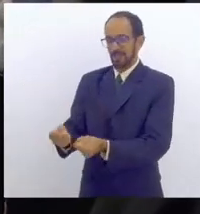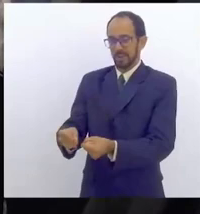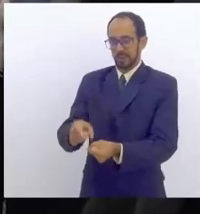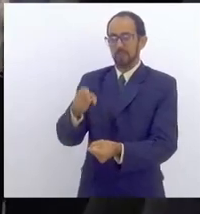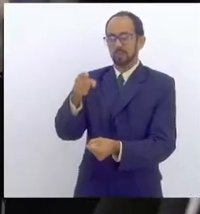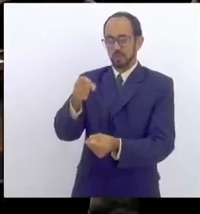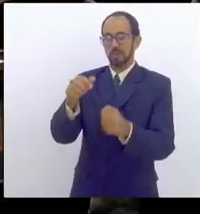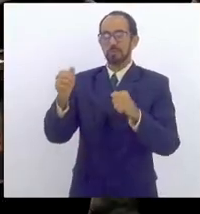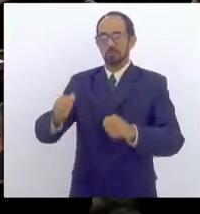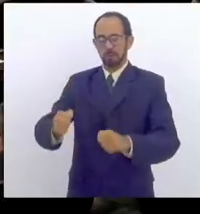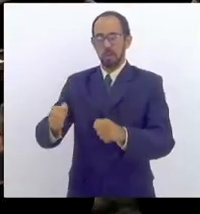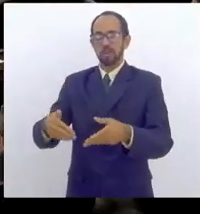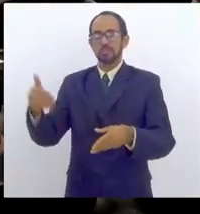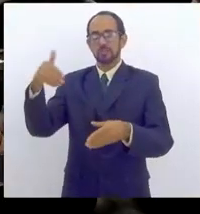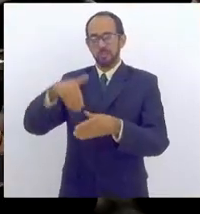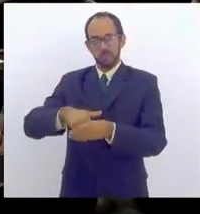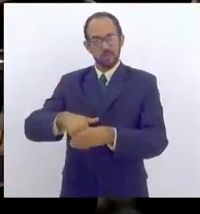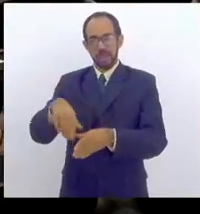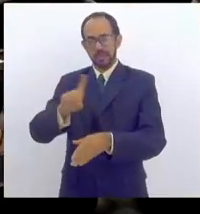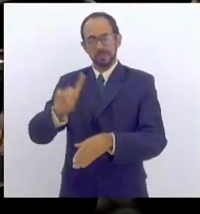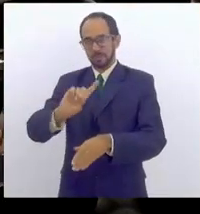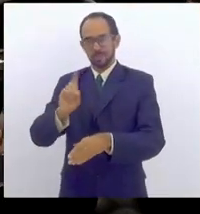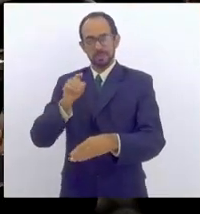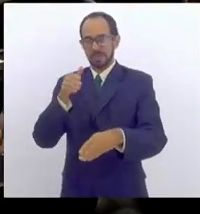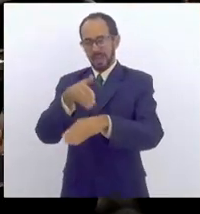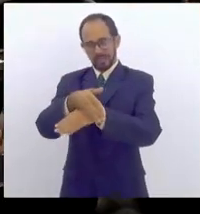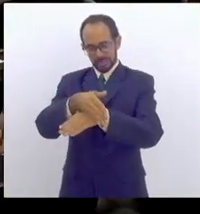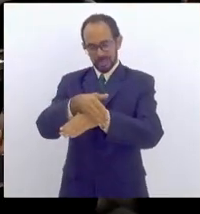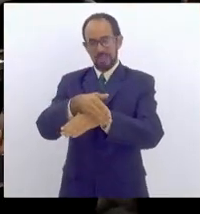muito obrigado. Sem entrar na cabine.